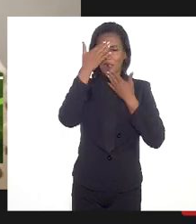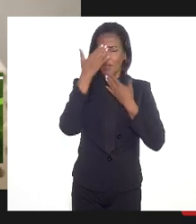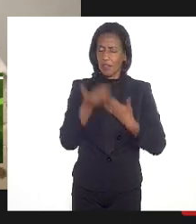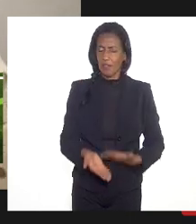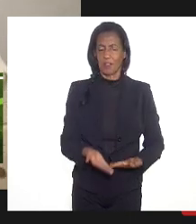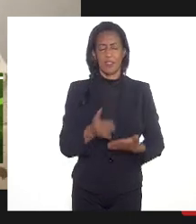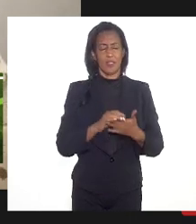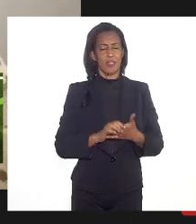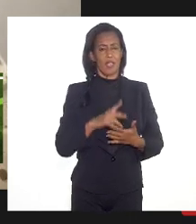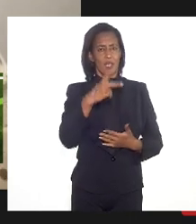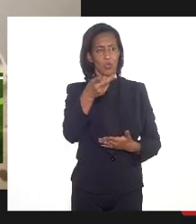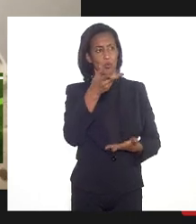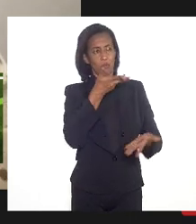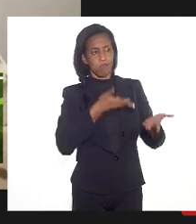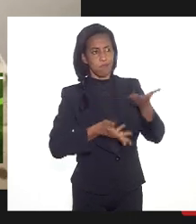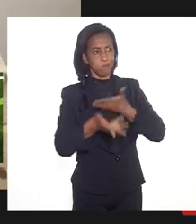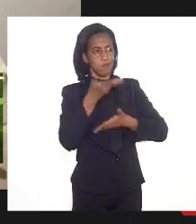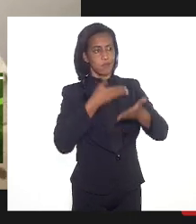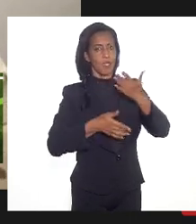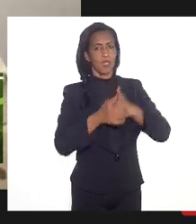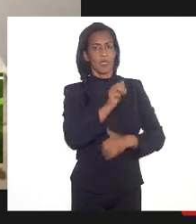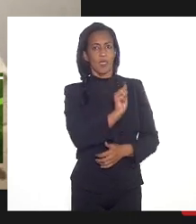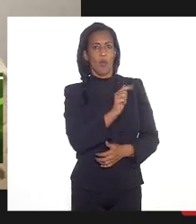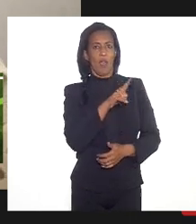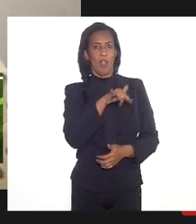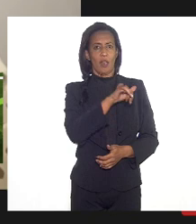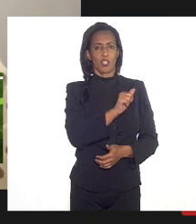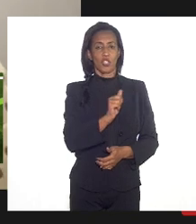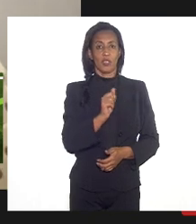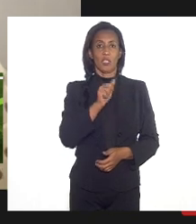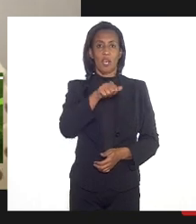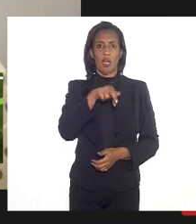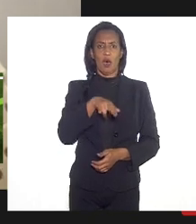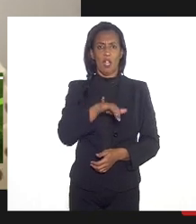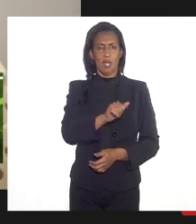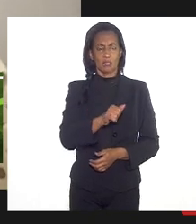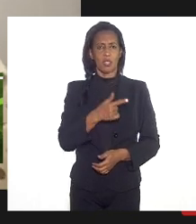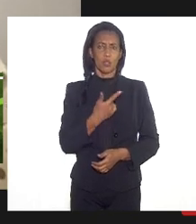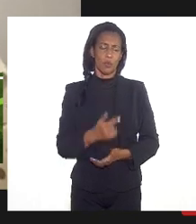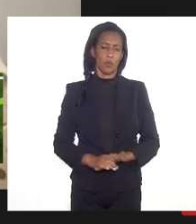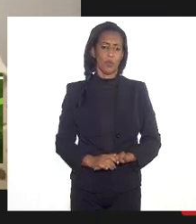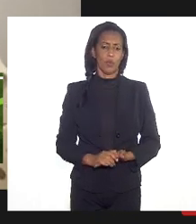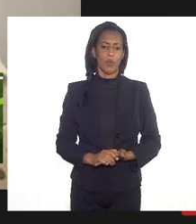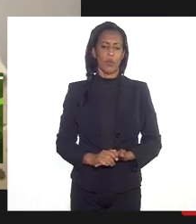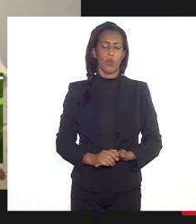aqui a sua participação, senhor Alexandre Anderson, e contamos, sem dúvida nenhuma,